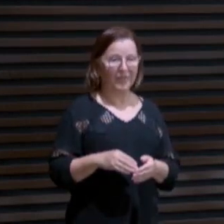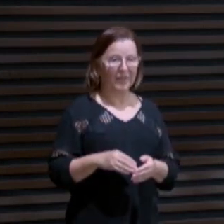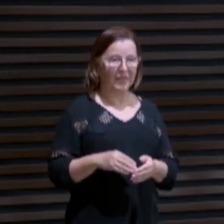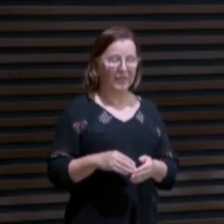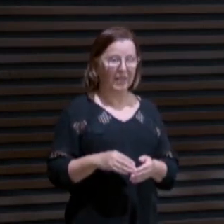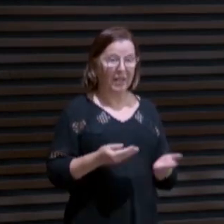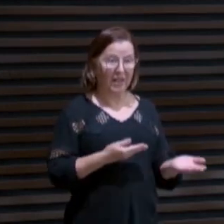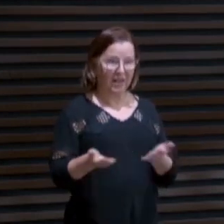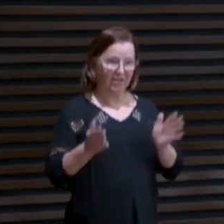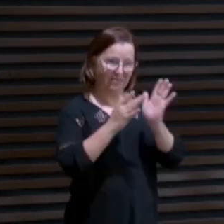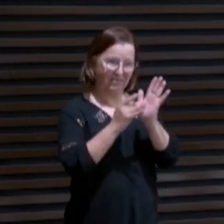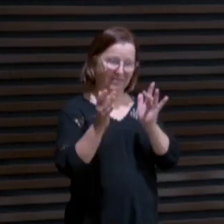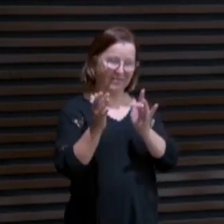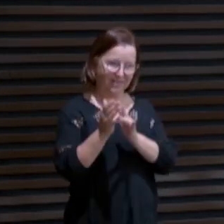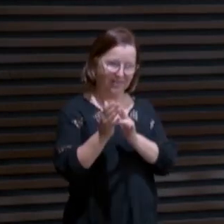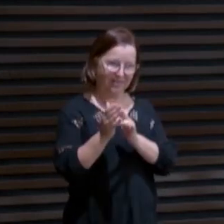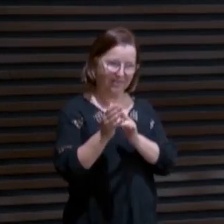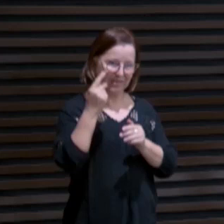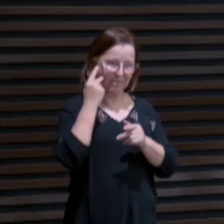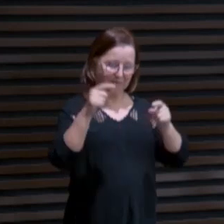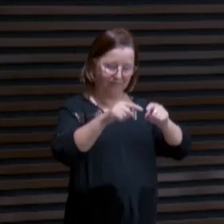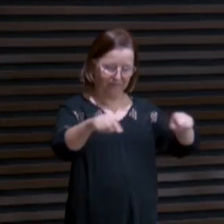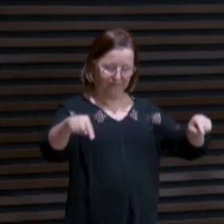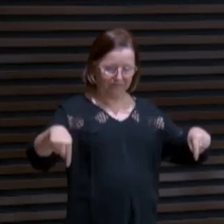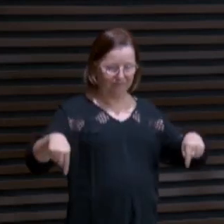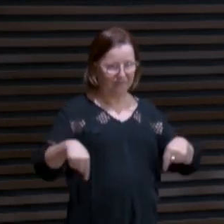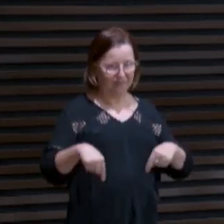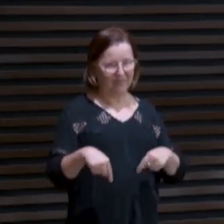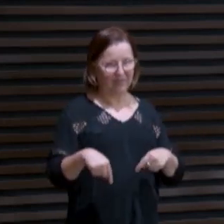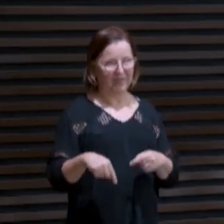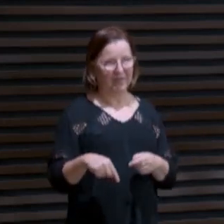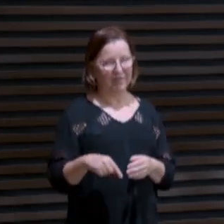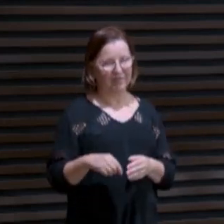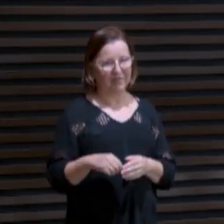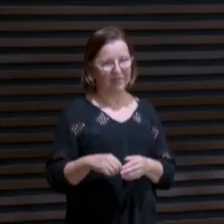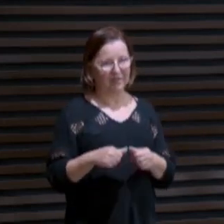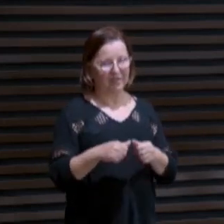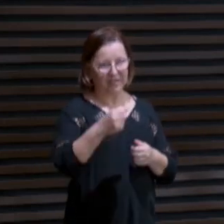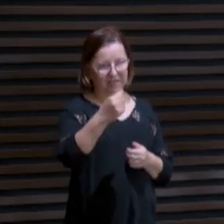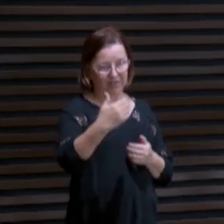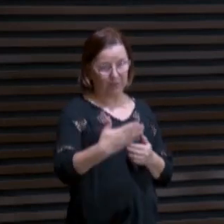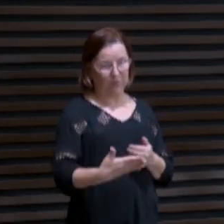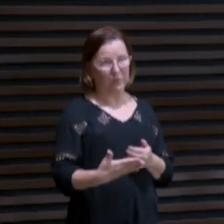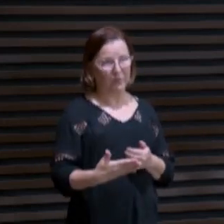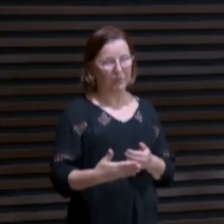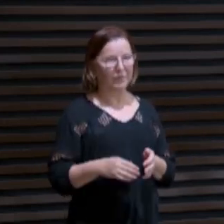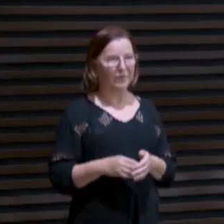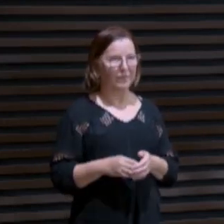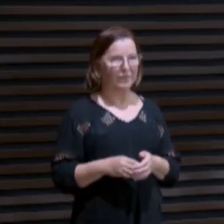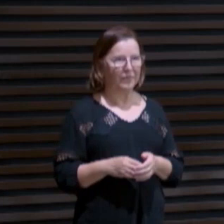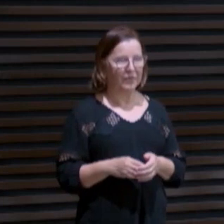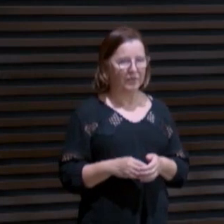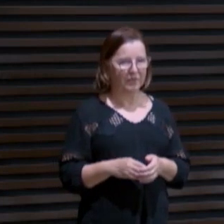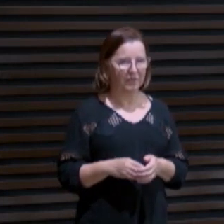Levou Jesus para o pavimento onde esses assuntos eram às vezes tratados. Versículo